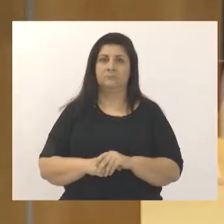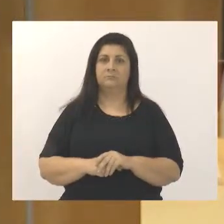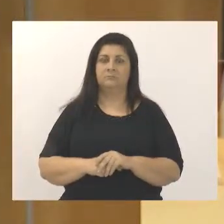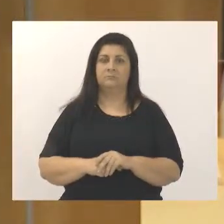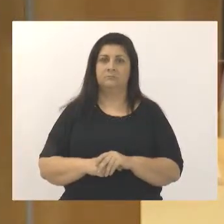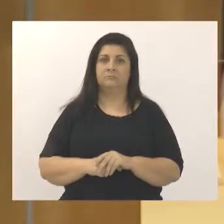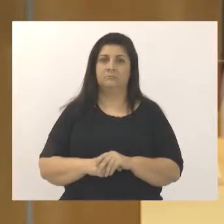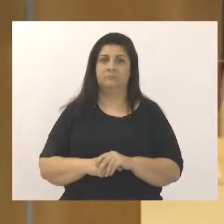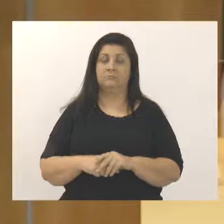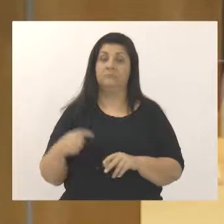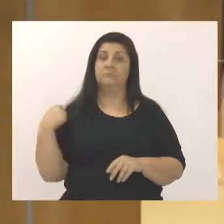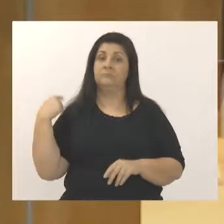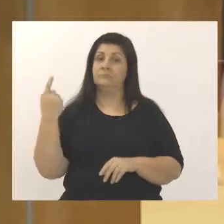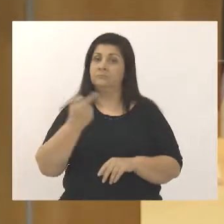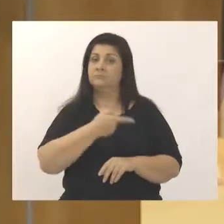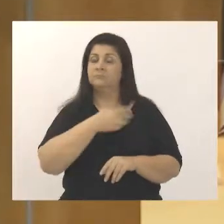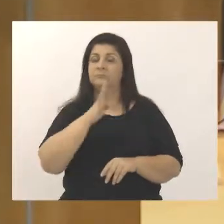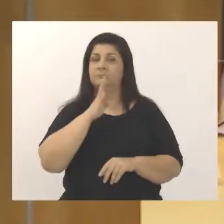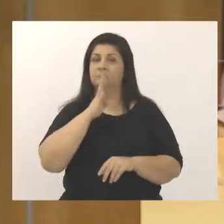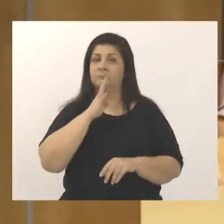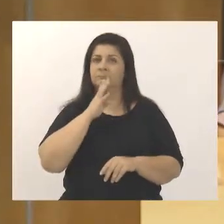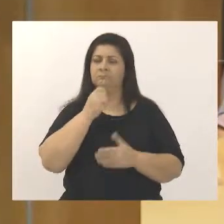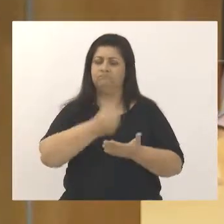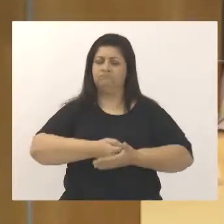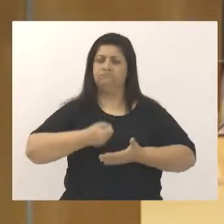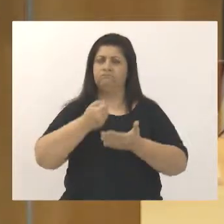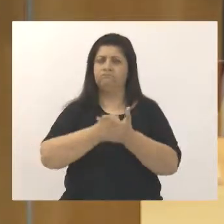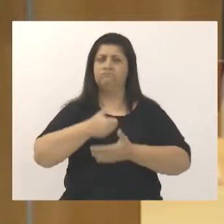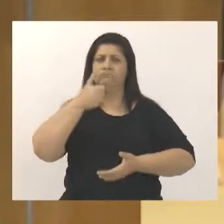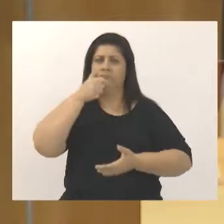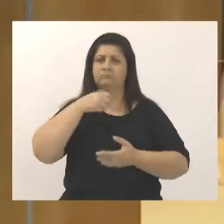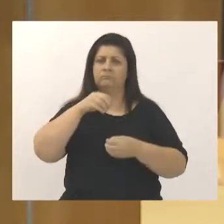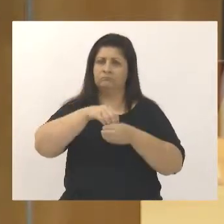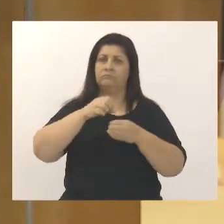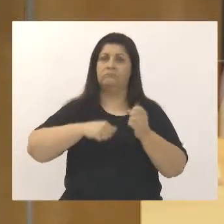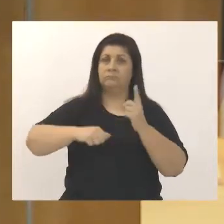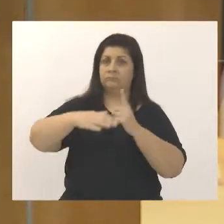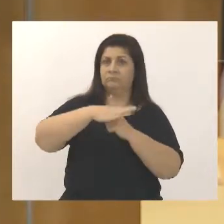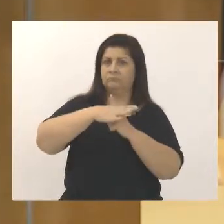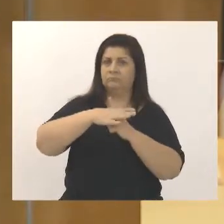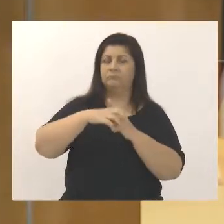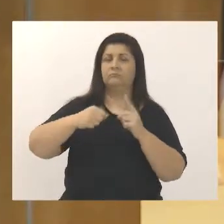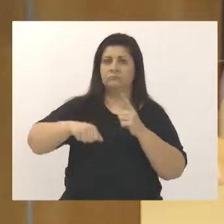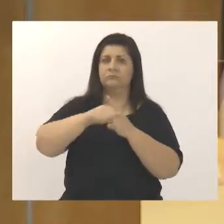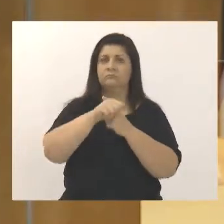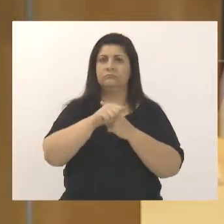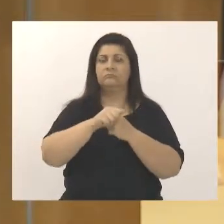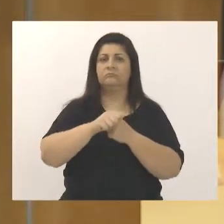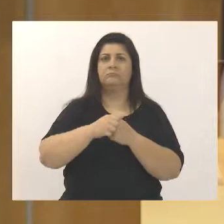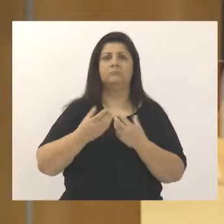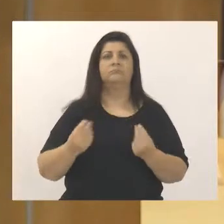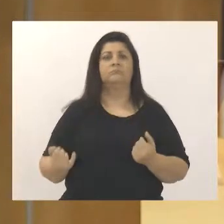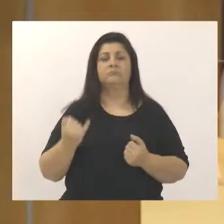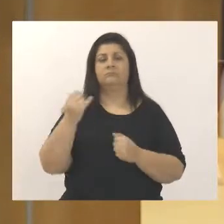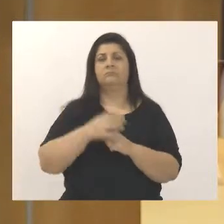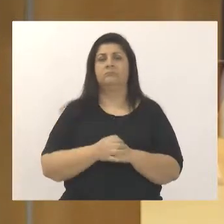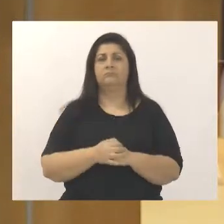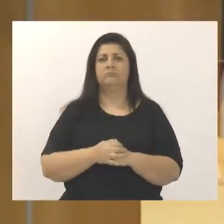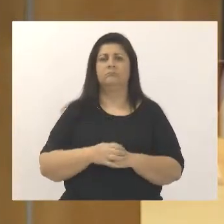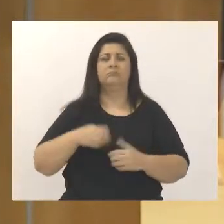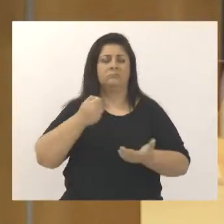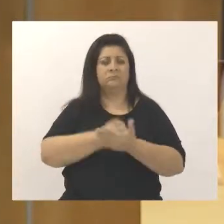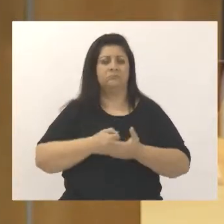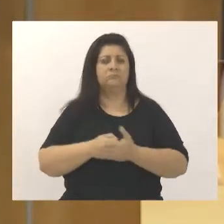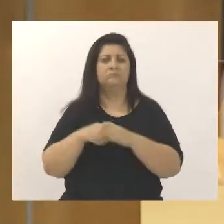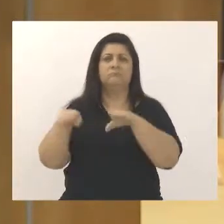a gente reconhece que a luta das mulheres na sociedade é muito grande. As mulheres hoje lutam para ter igualdade, mas